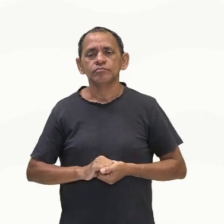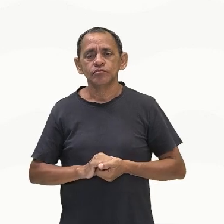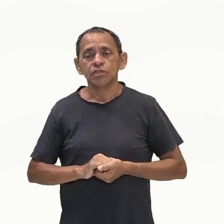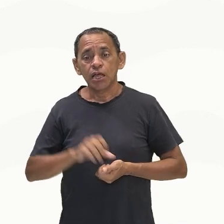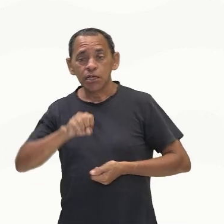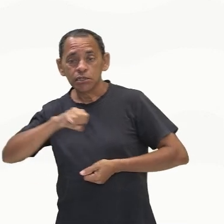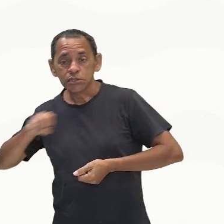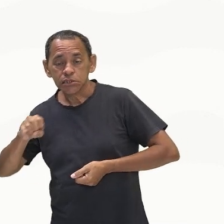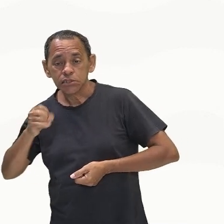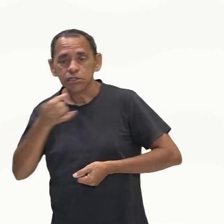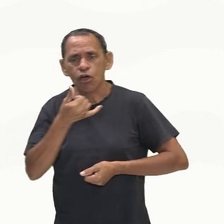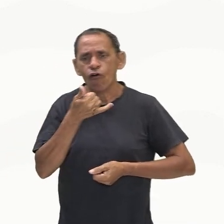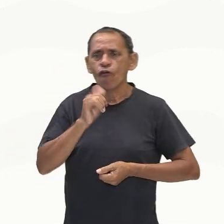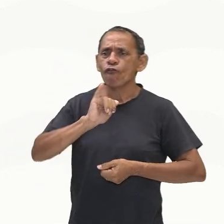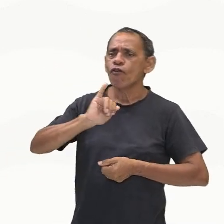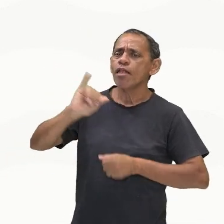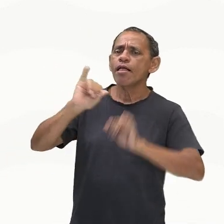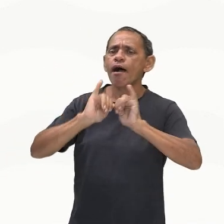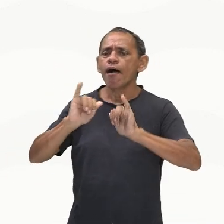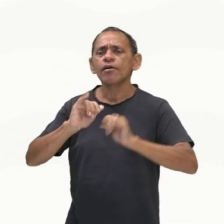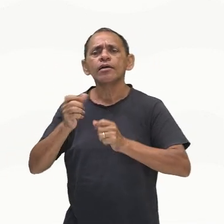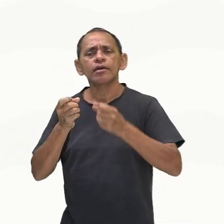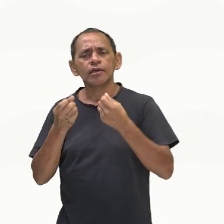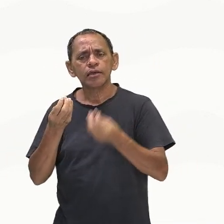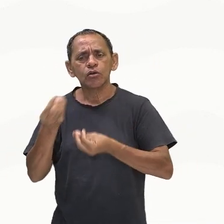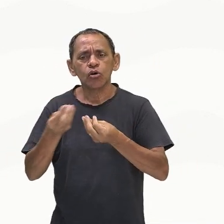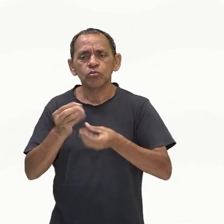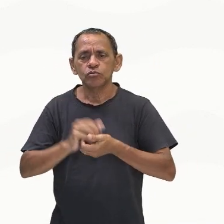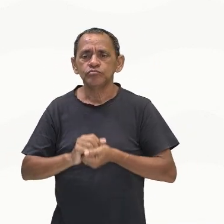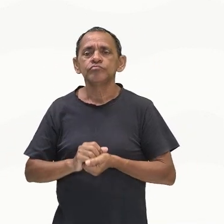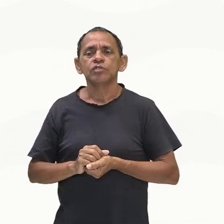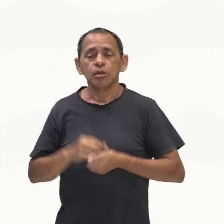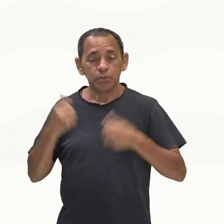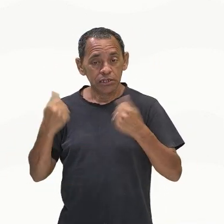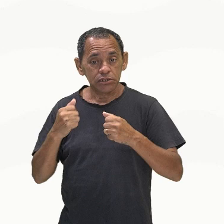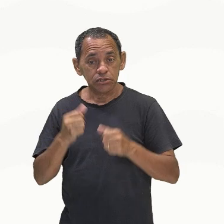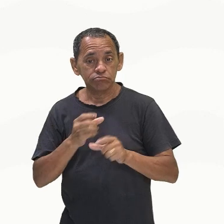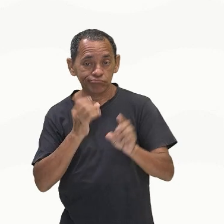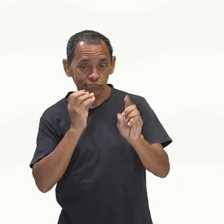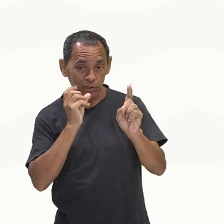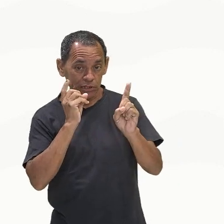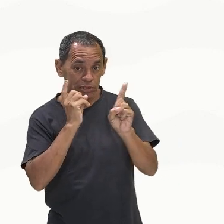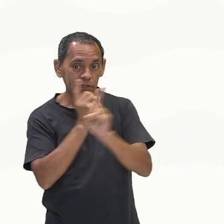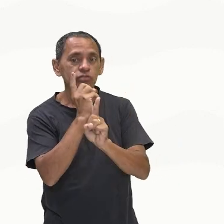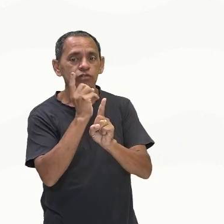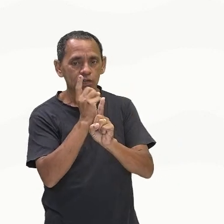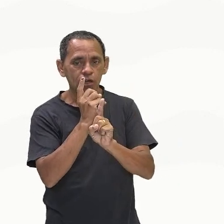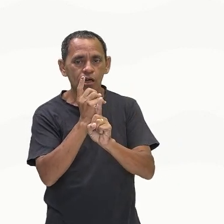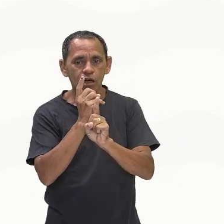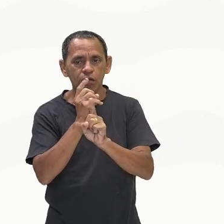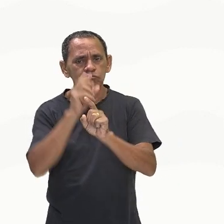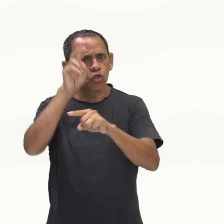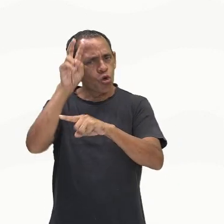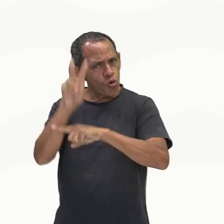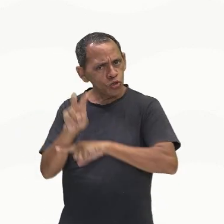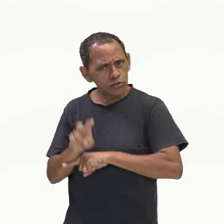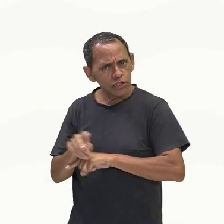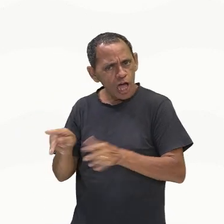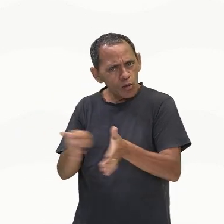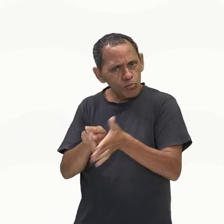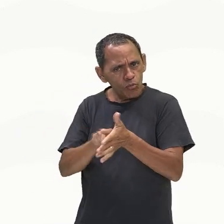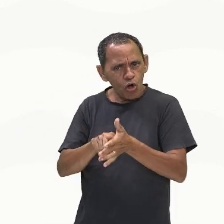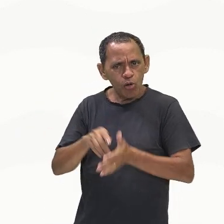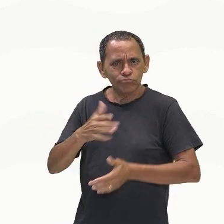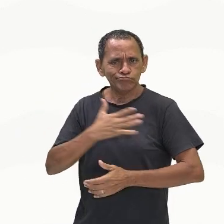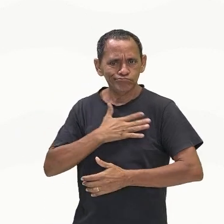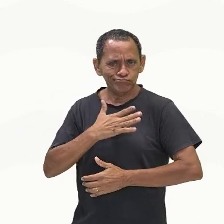minha capacidade de identificar e lidar com as minhas próprias